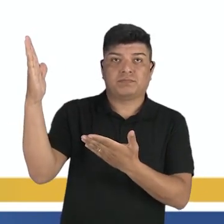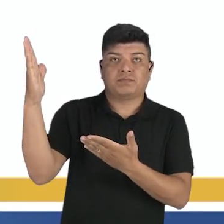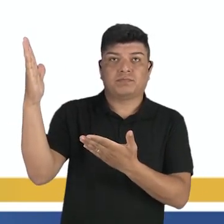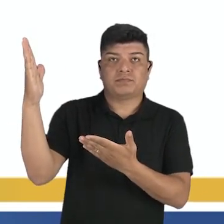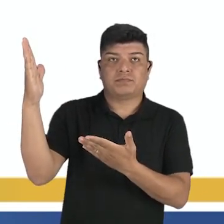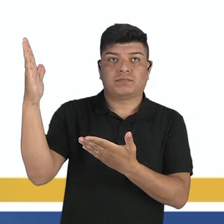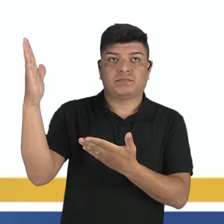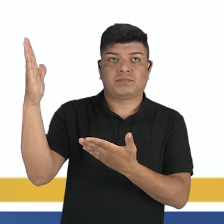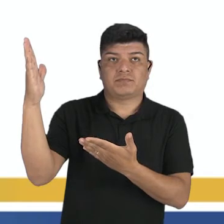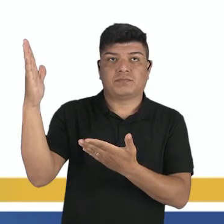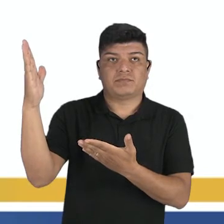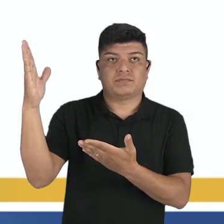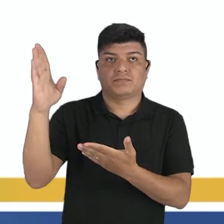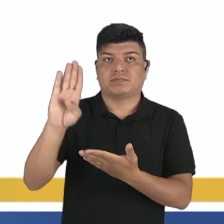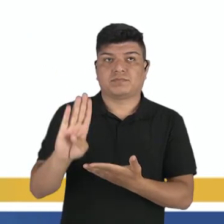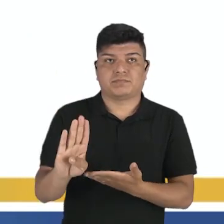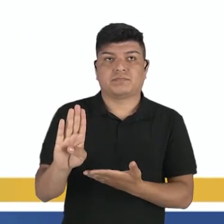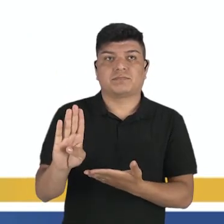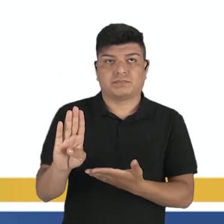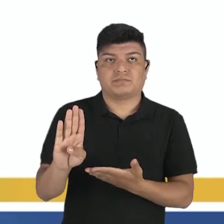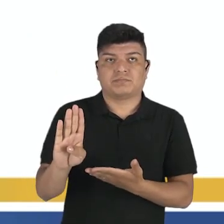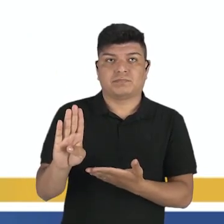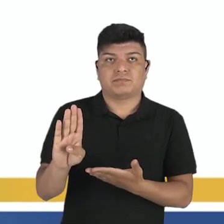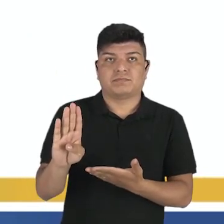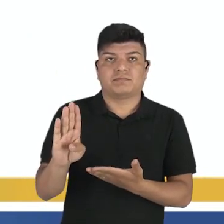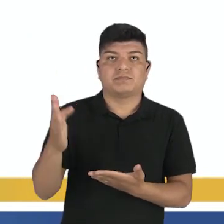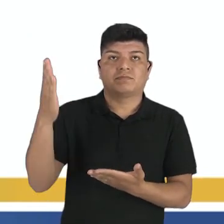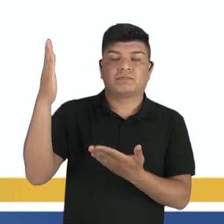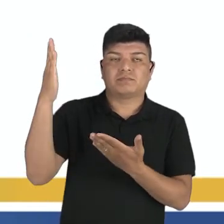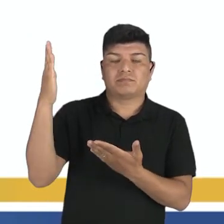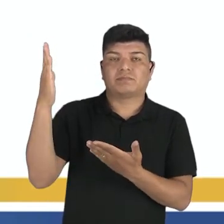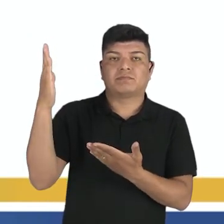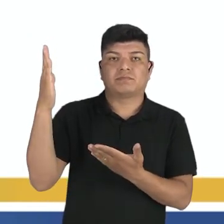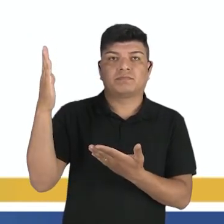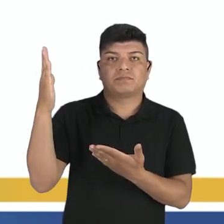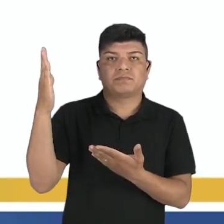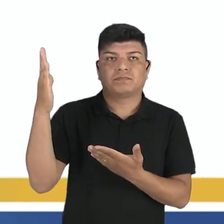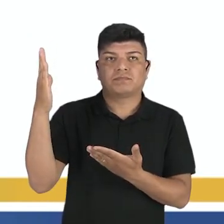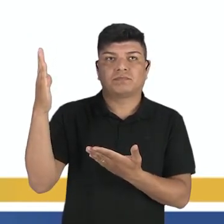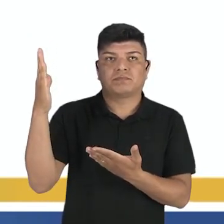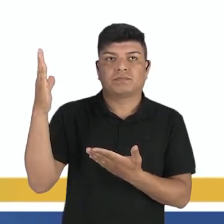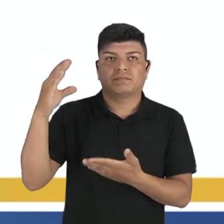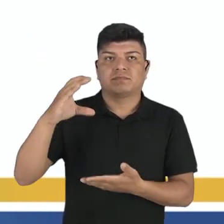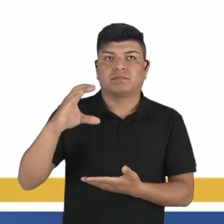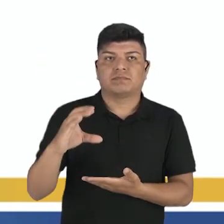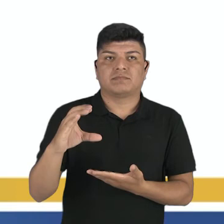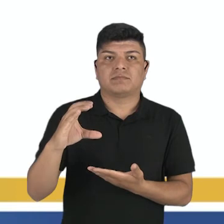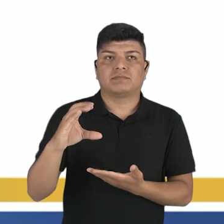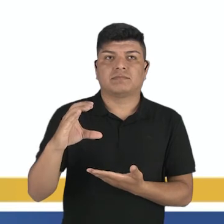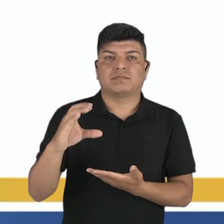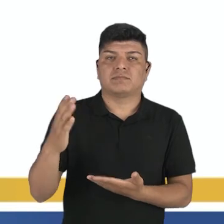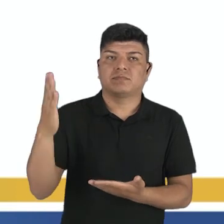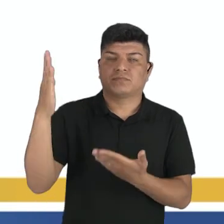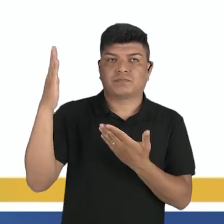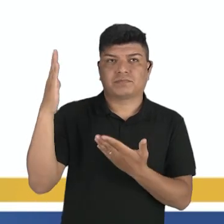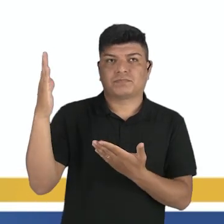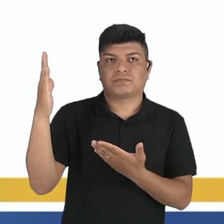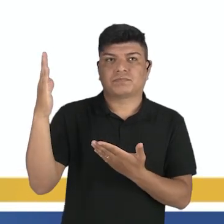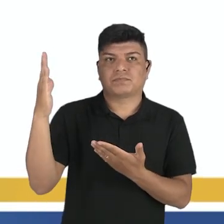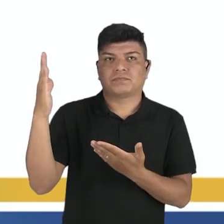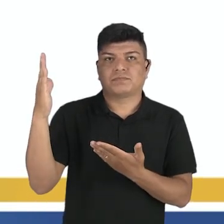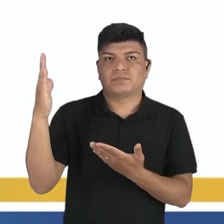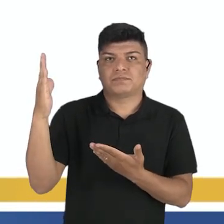Kong, Taiwan e Singapura. Letra B, Indonésia, Malásia, Tailândia, Filipinas e Vietnã. Letra